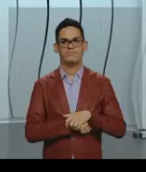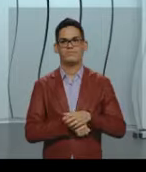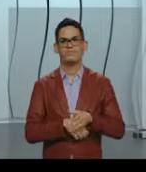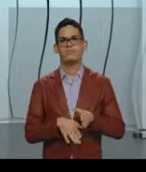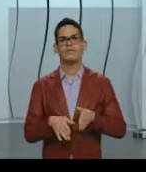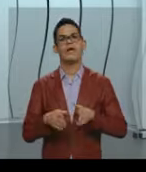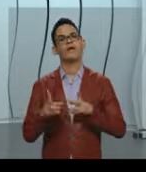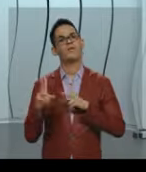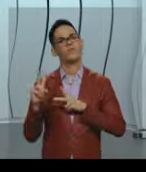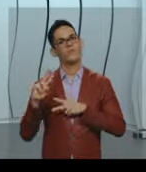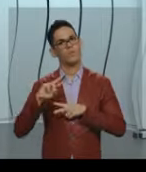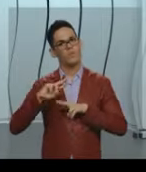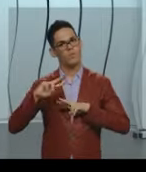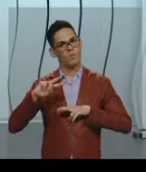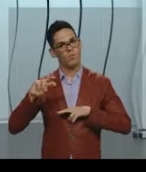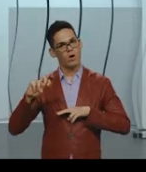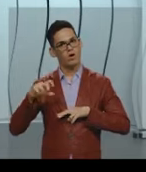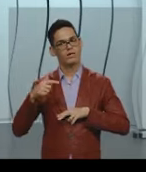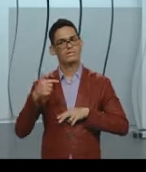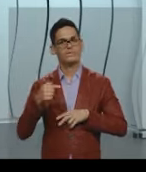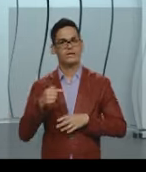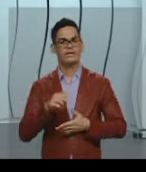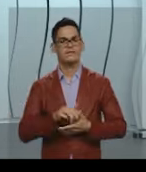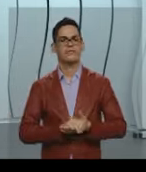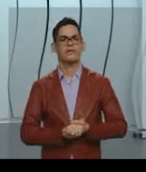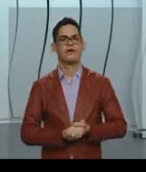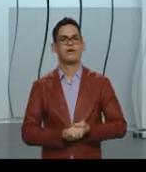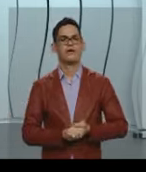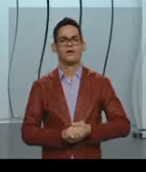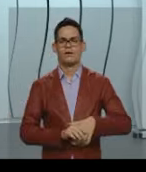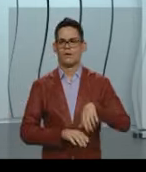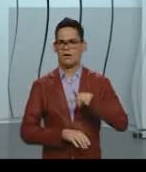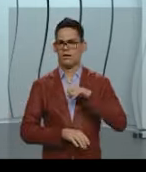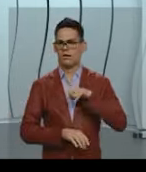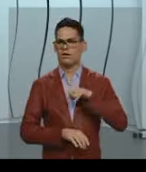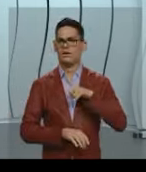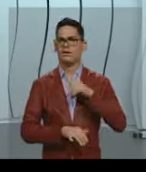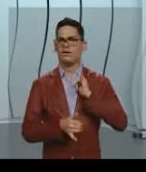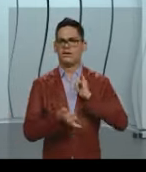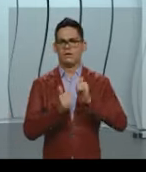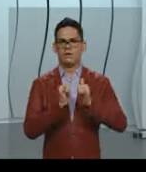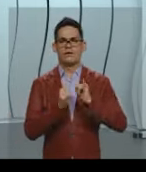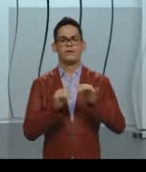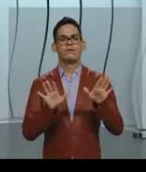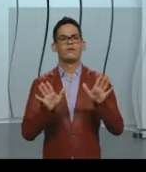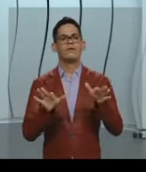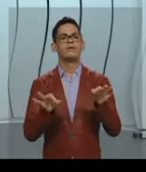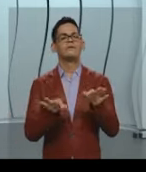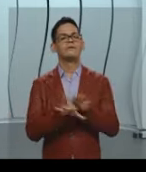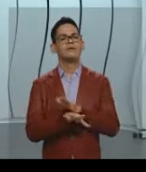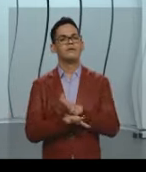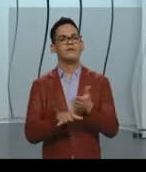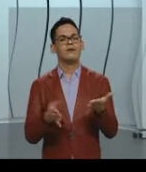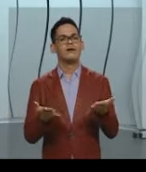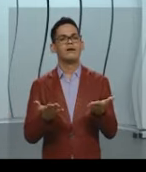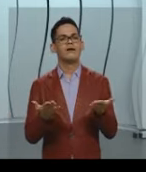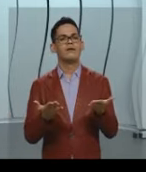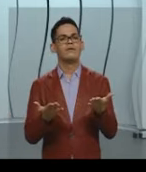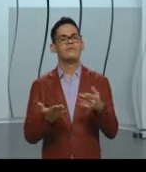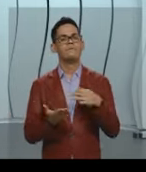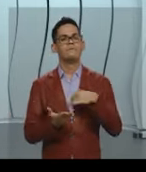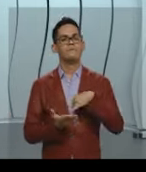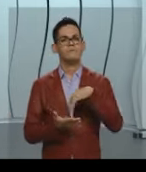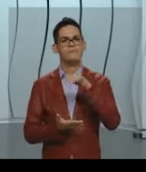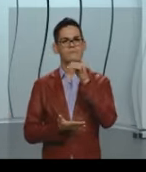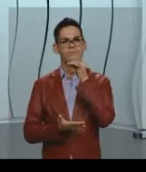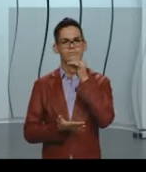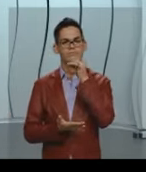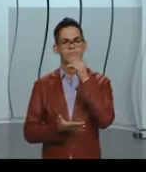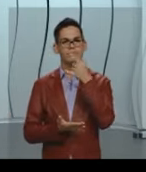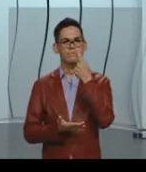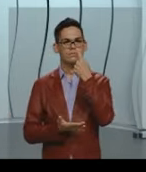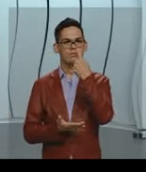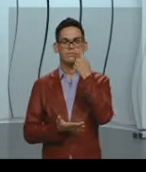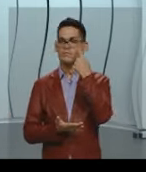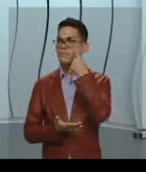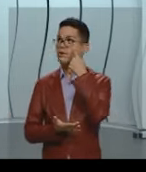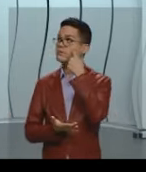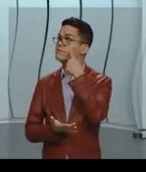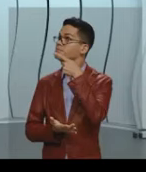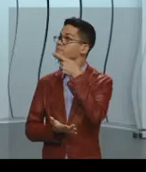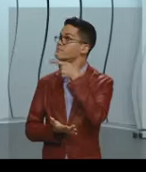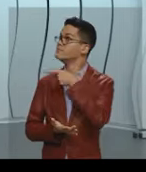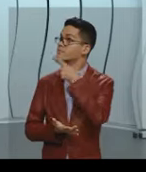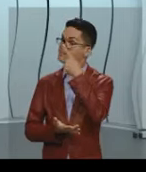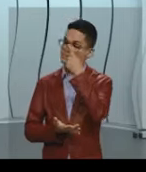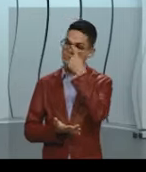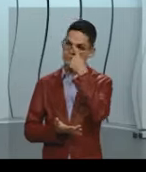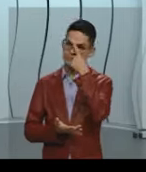a 7. Então, a gente já tem essas 3 informações. Lógico que tem uma informação aqui, que no